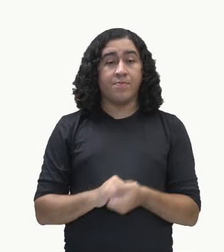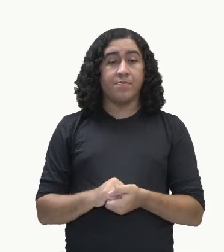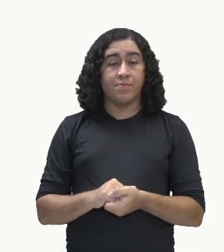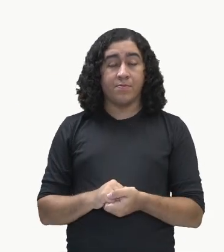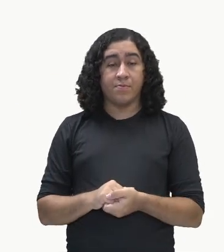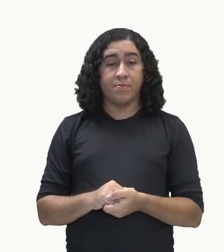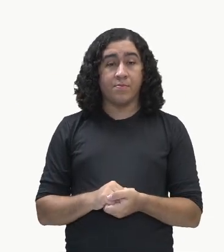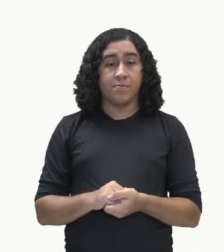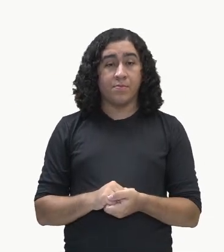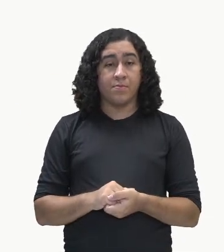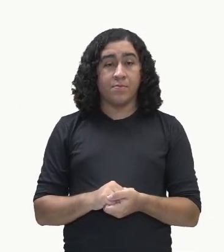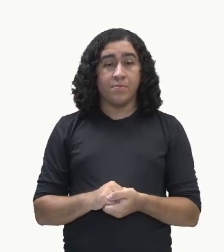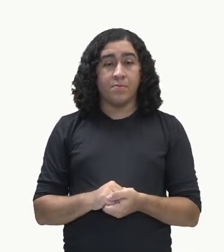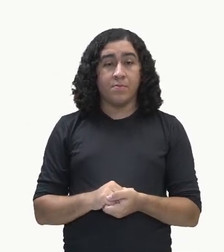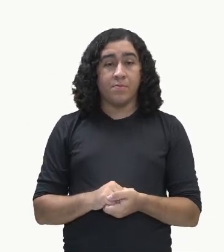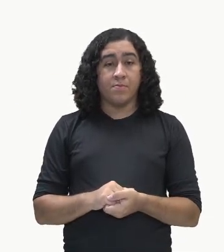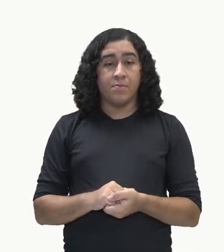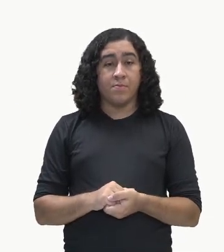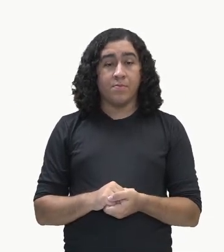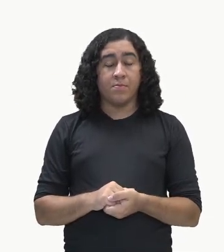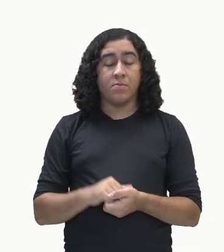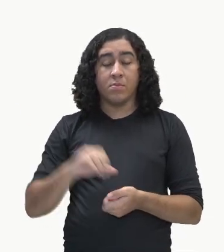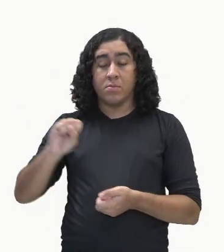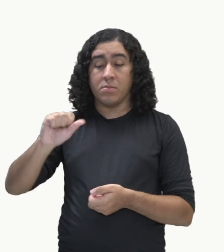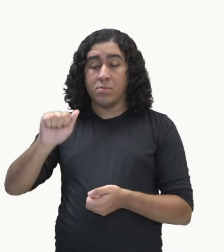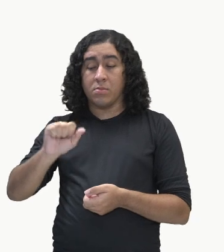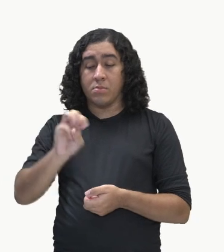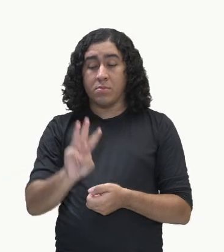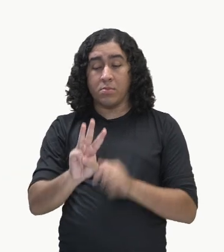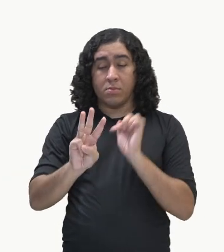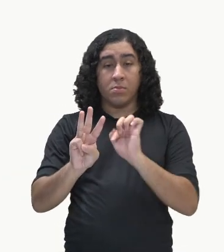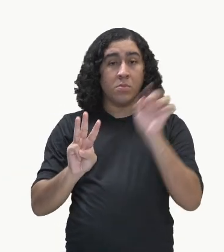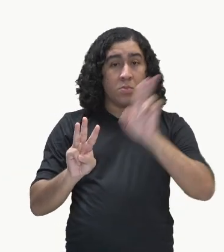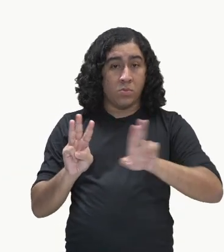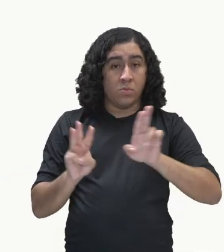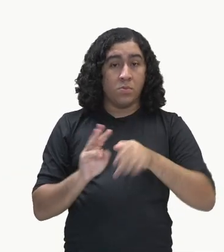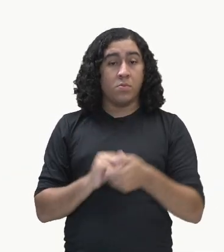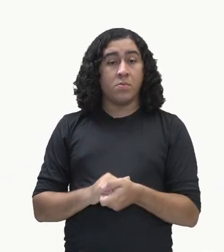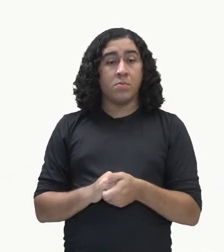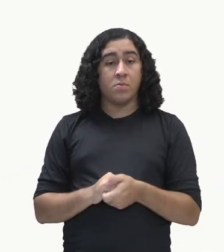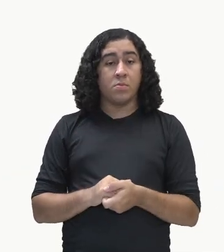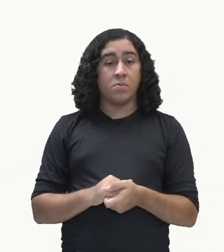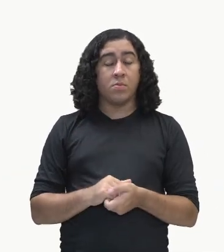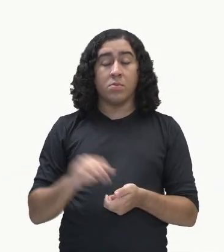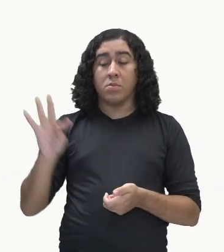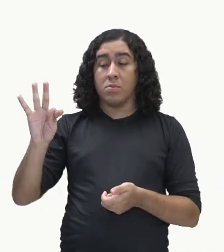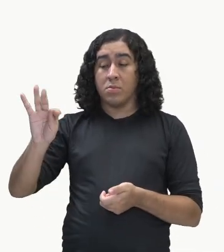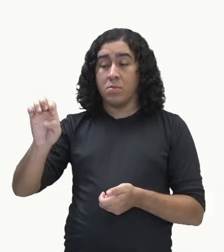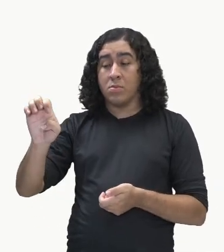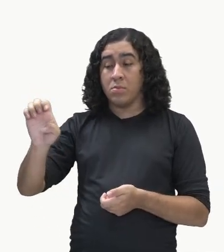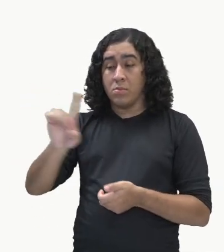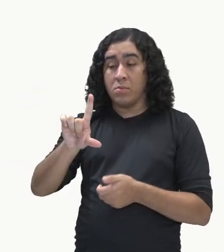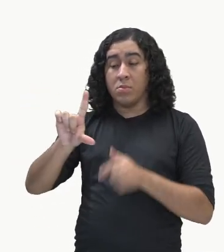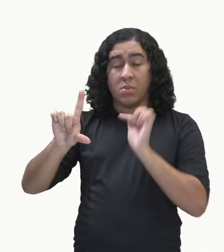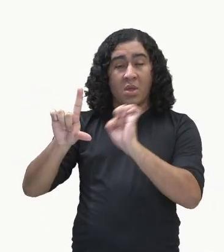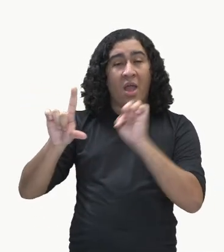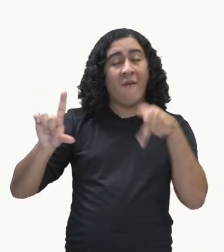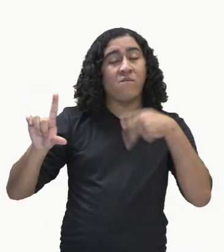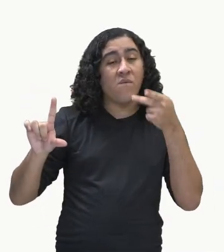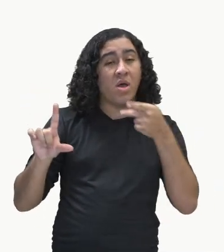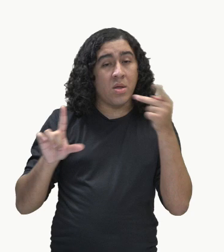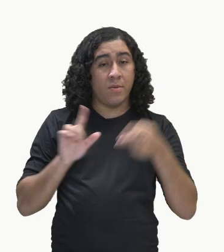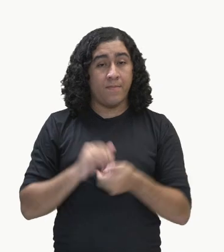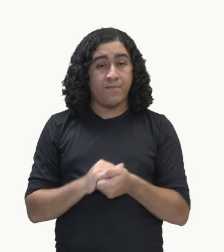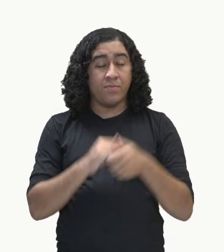vê, você viu, you saw, e assim por diante, tá bom? Verbo to tell significa dizer, né? E o